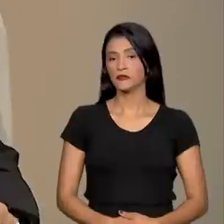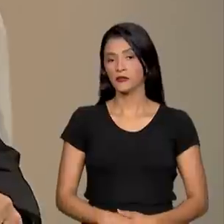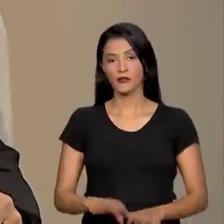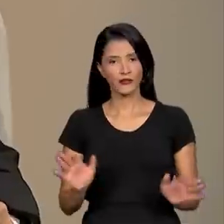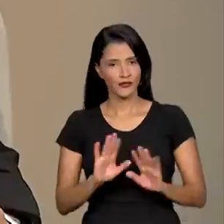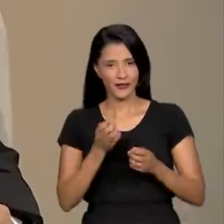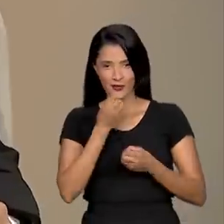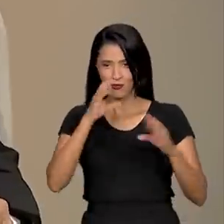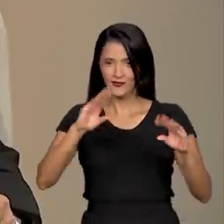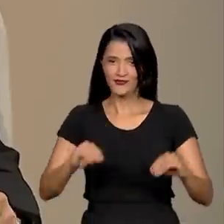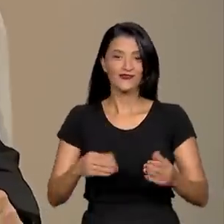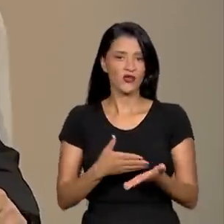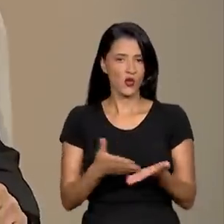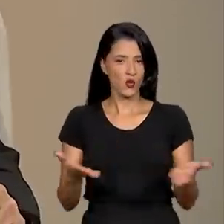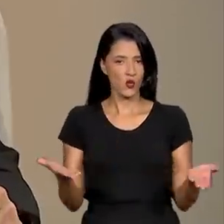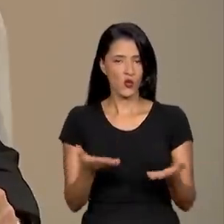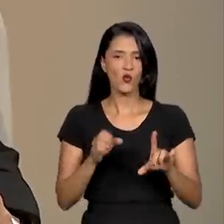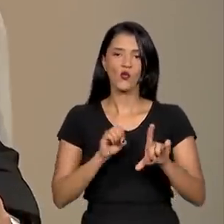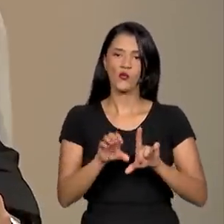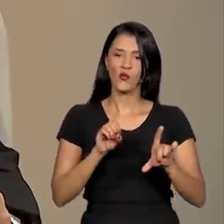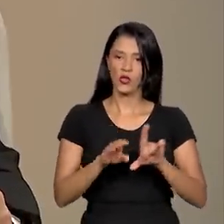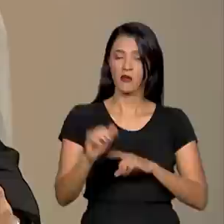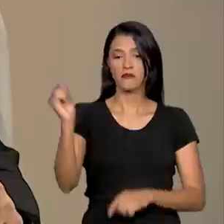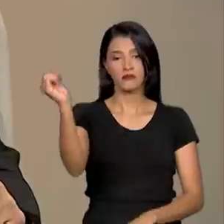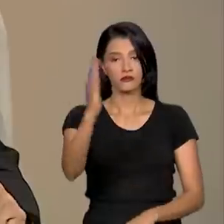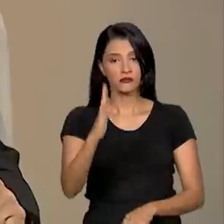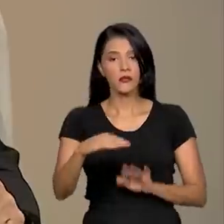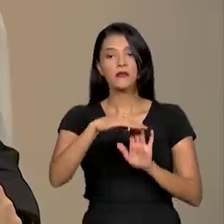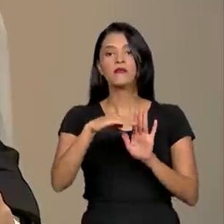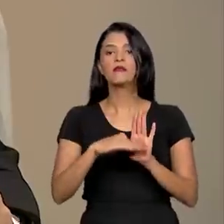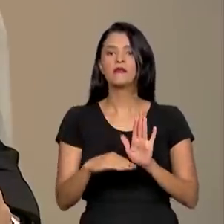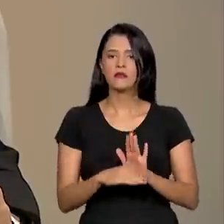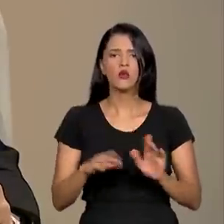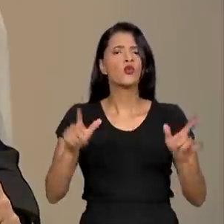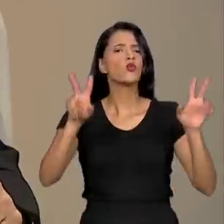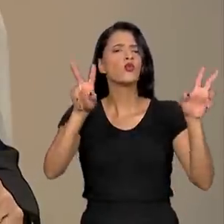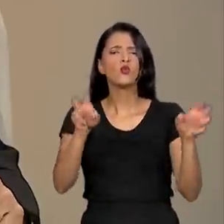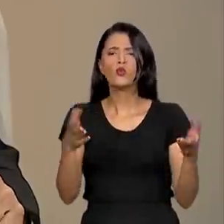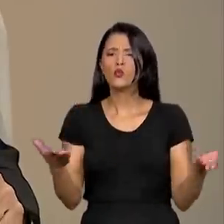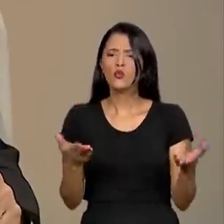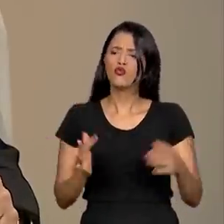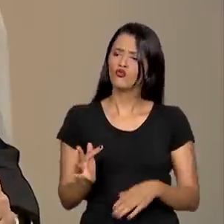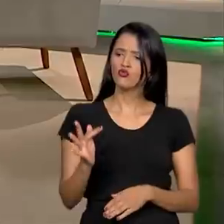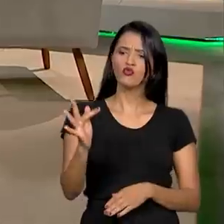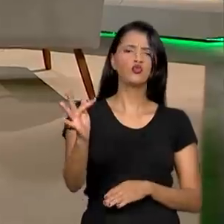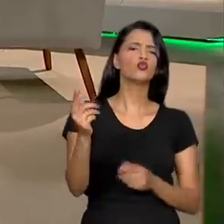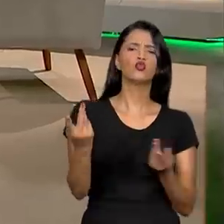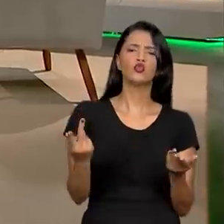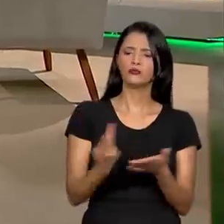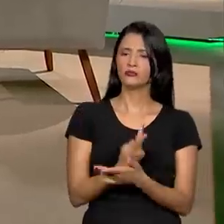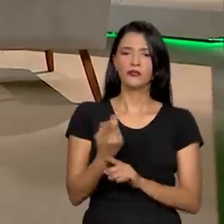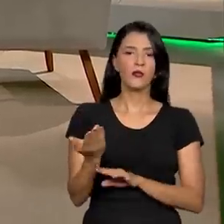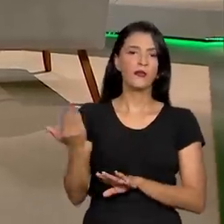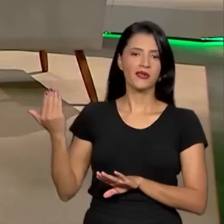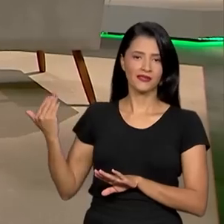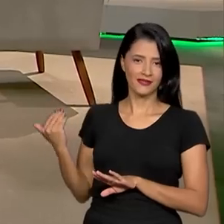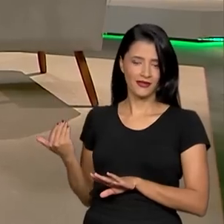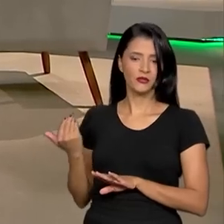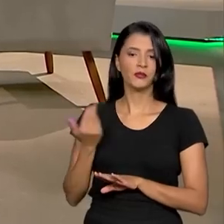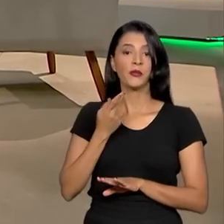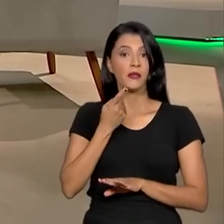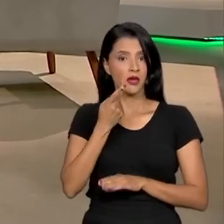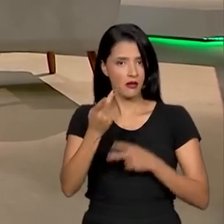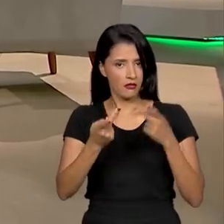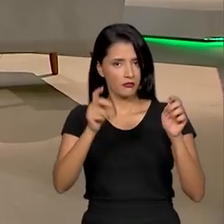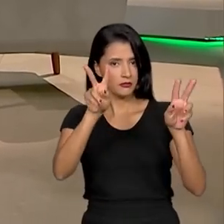Olá, boa noite. Estamos no ar com o Brasil em Pauta. O tema de hoje é o futuro do nosso passado. Para falar